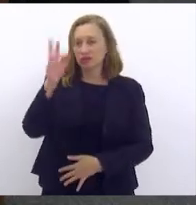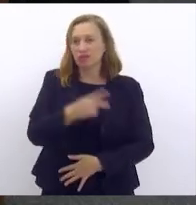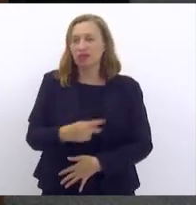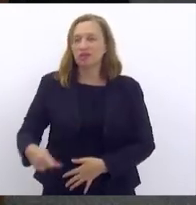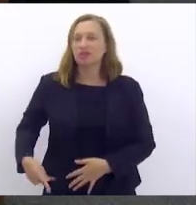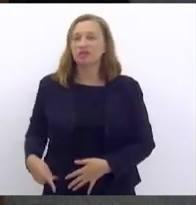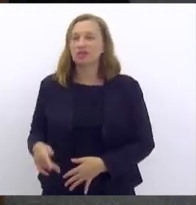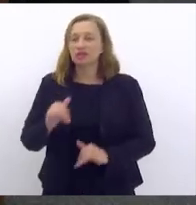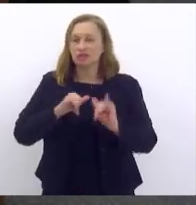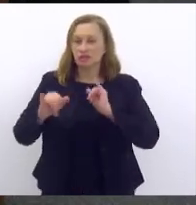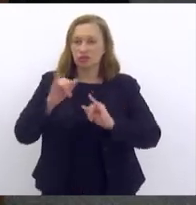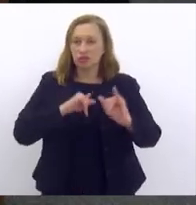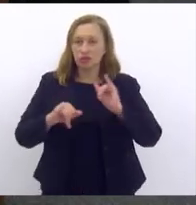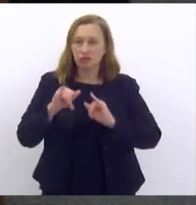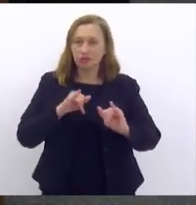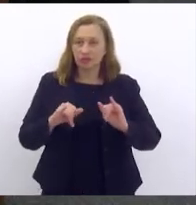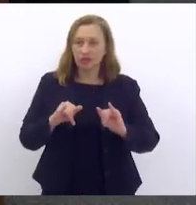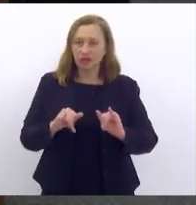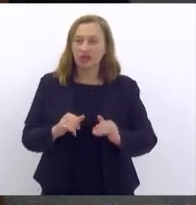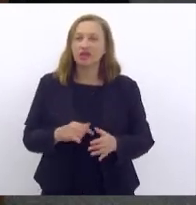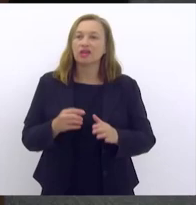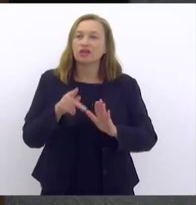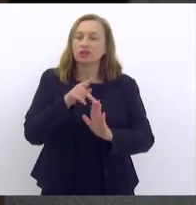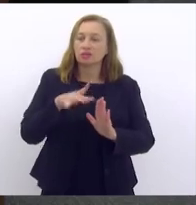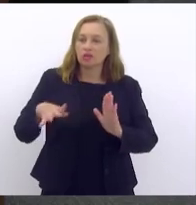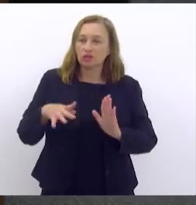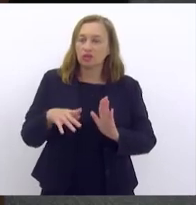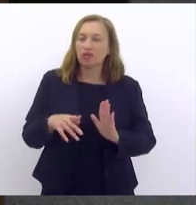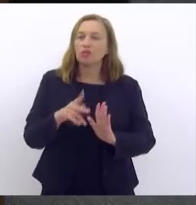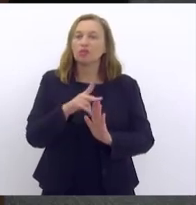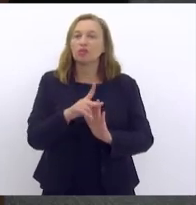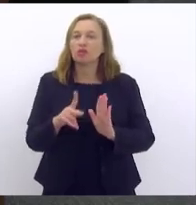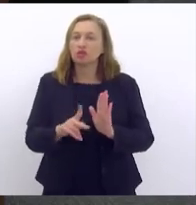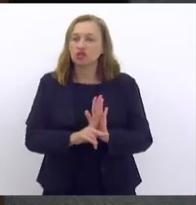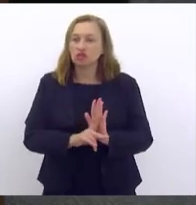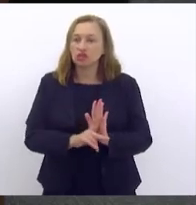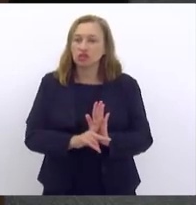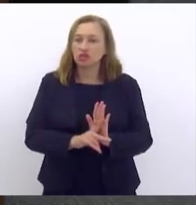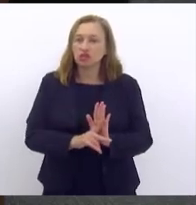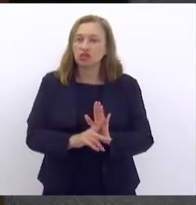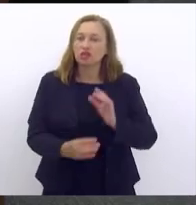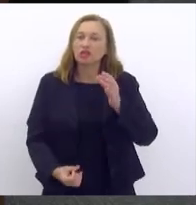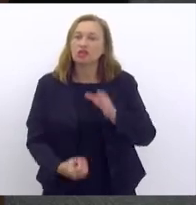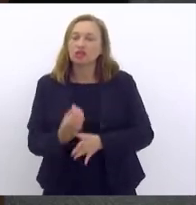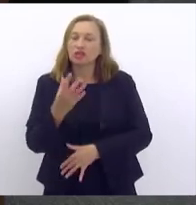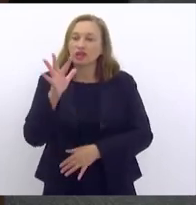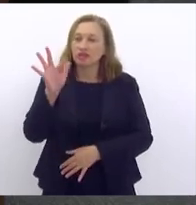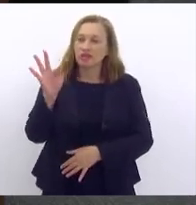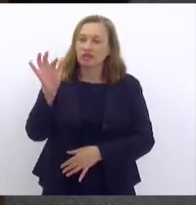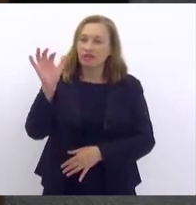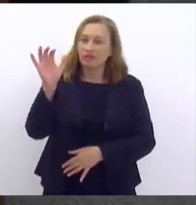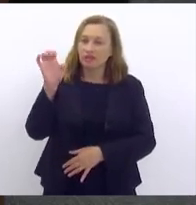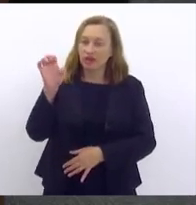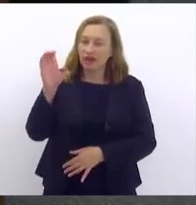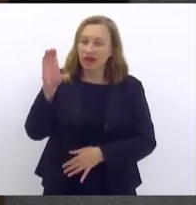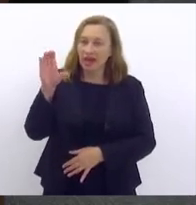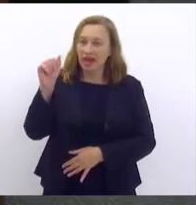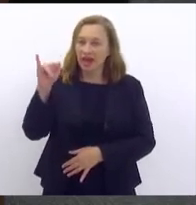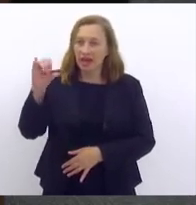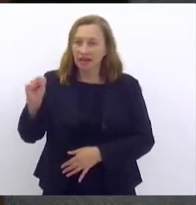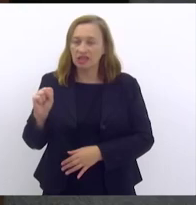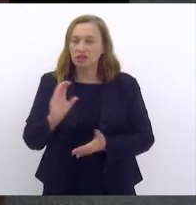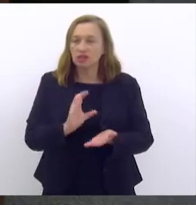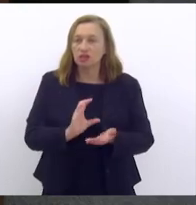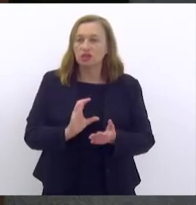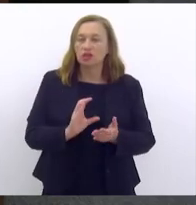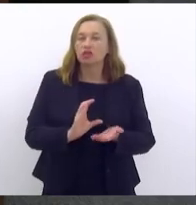dar um informe. Acabei de protocolar um projeto que pretende criar o FECAES, que é o Fundo Estadual